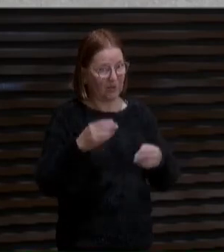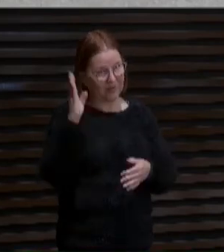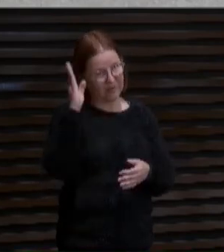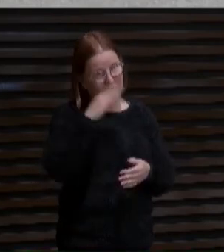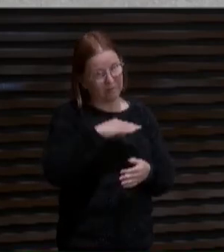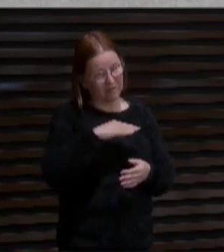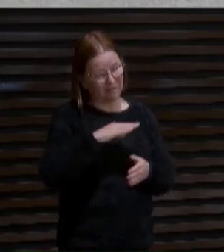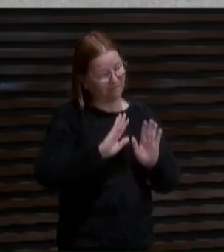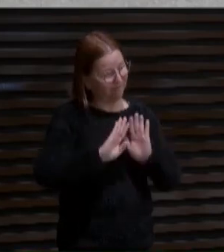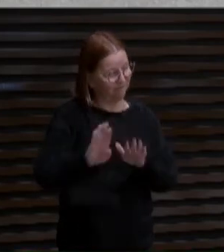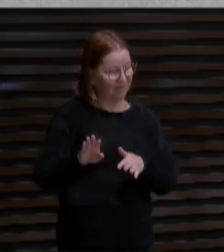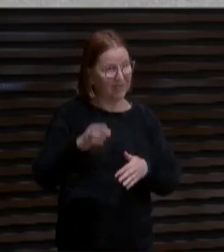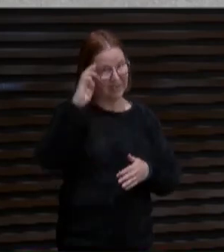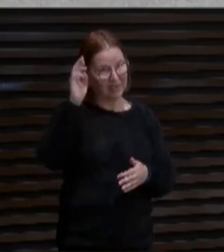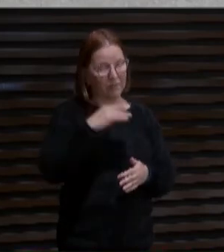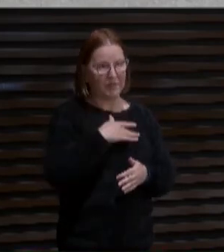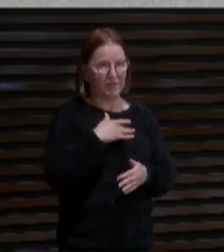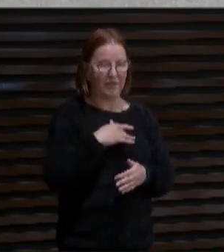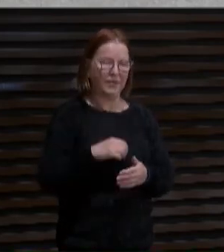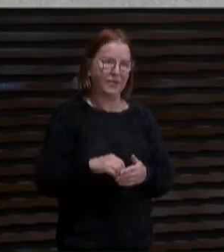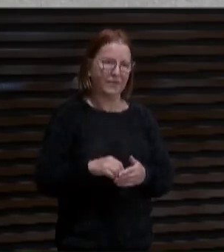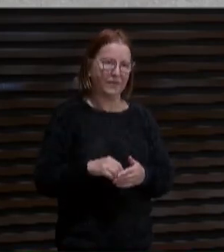sua vida que o senhor